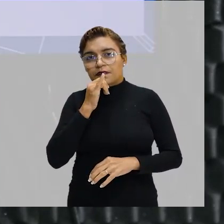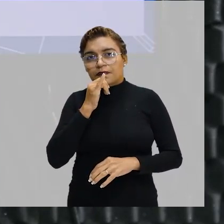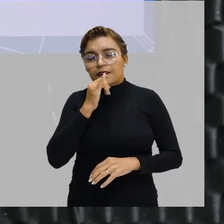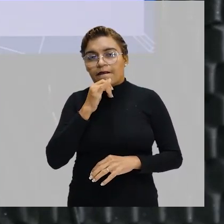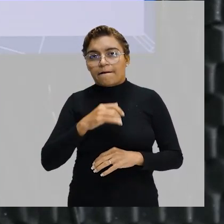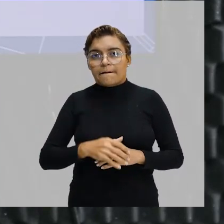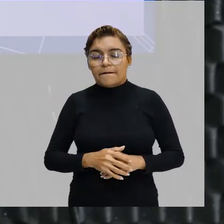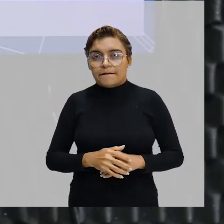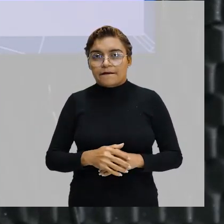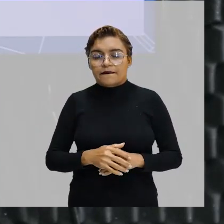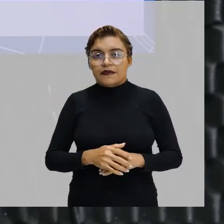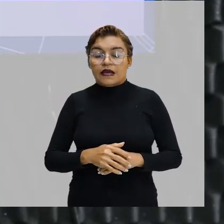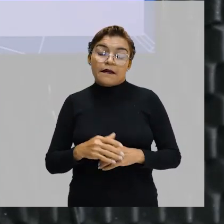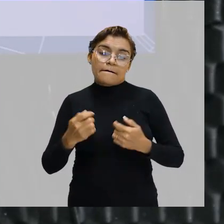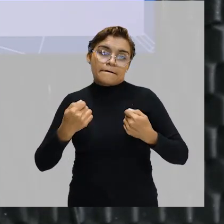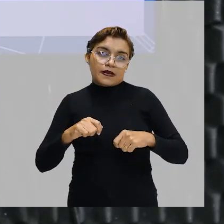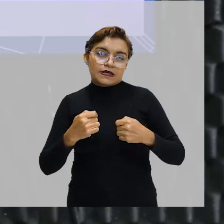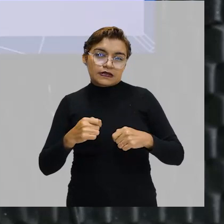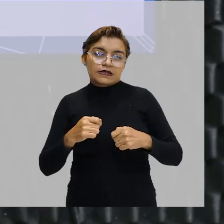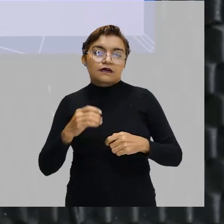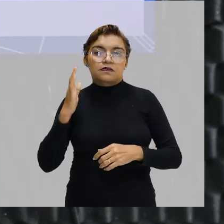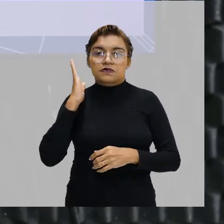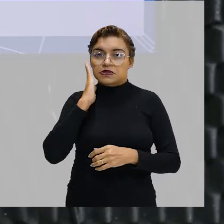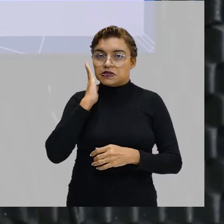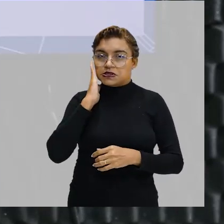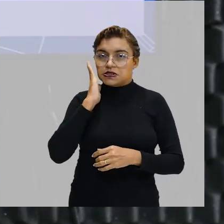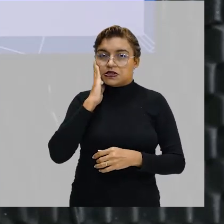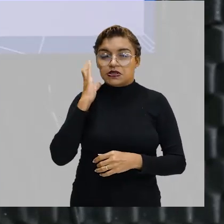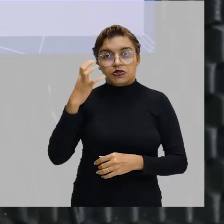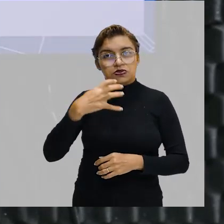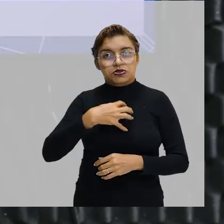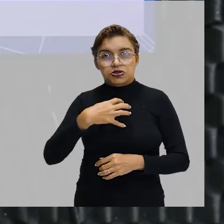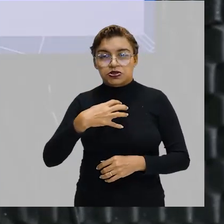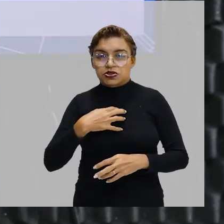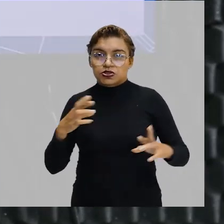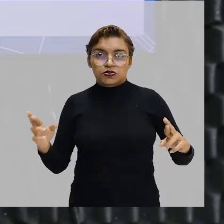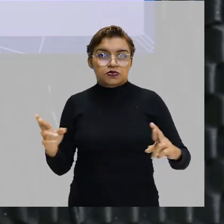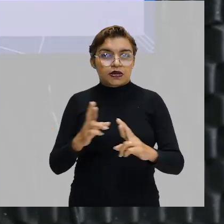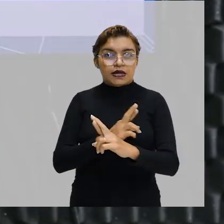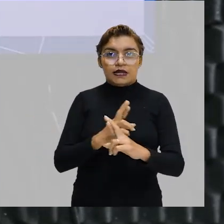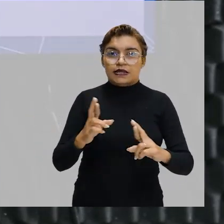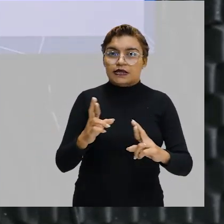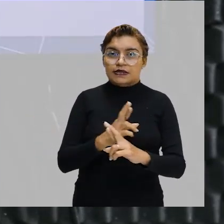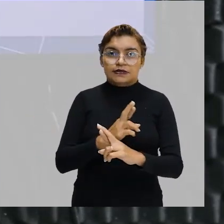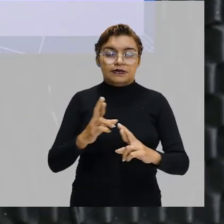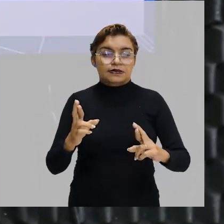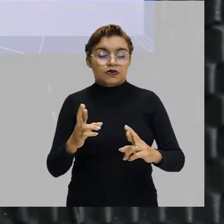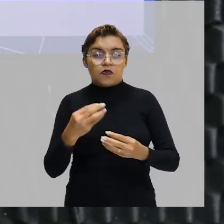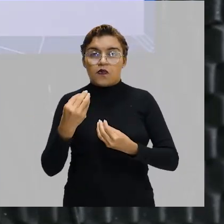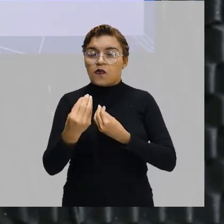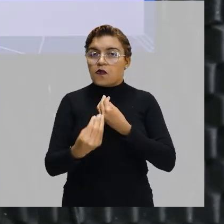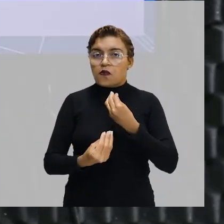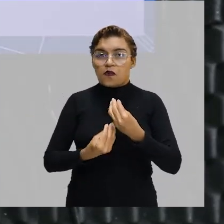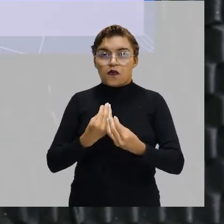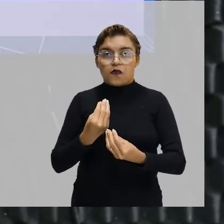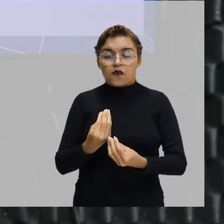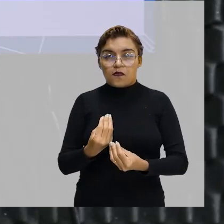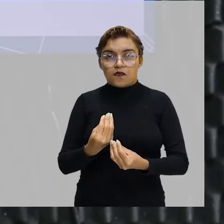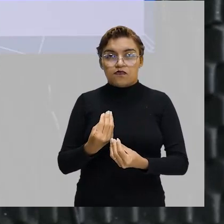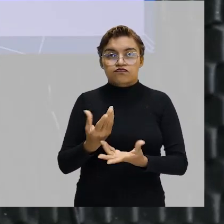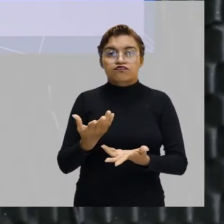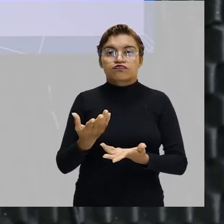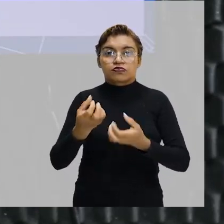o sentido, a relação, aquilo que eu quero dizer, a ideia que eu quero passar. Por isso,